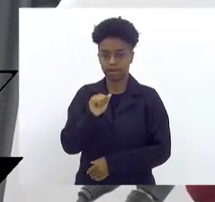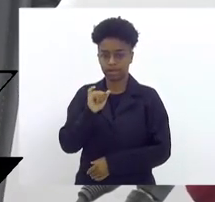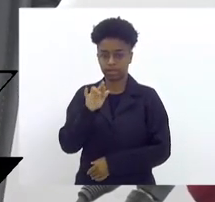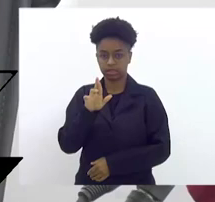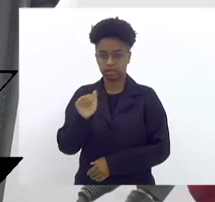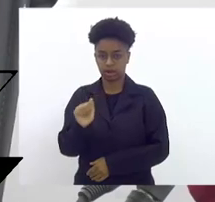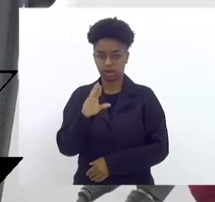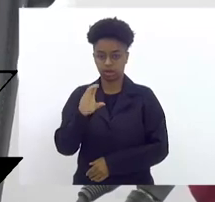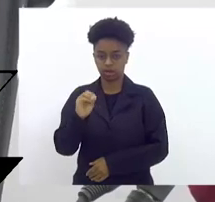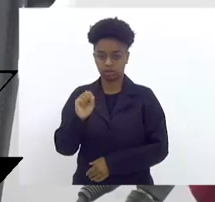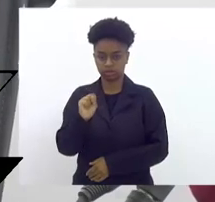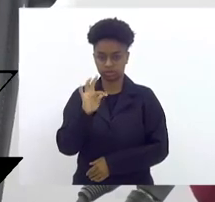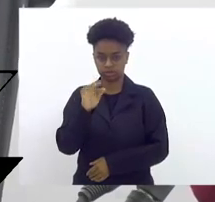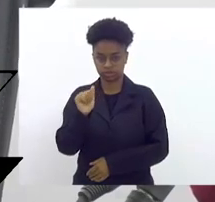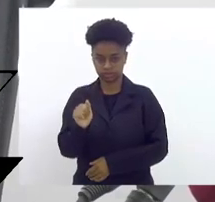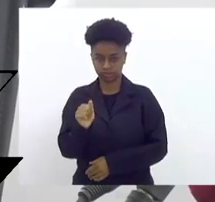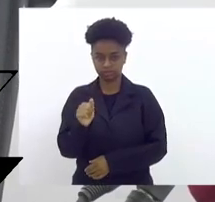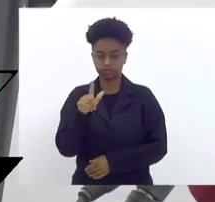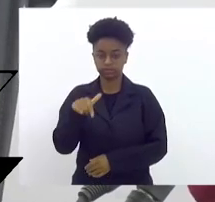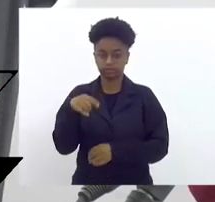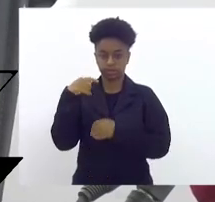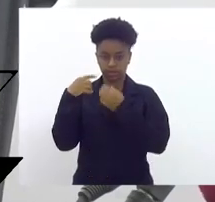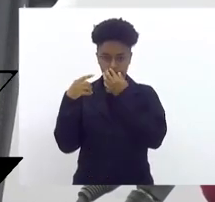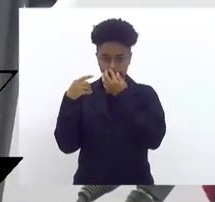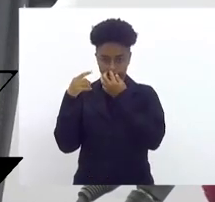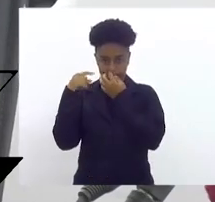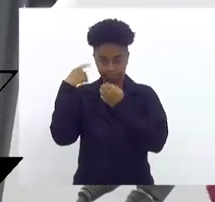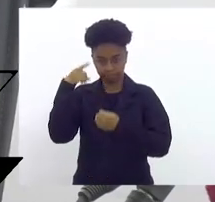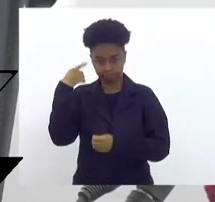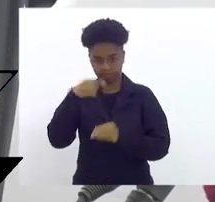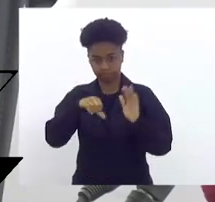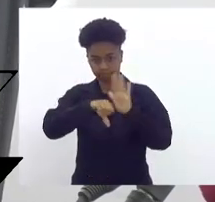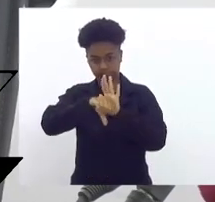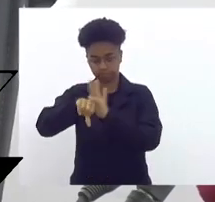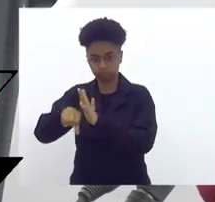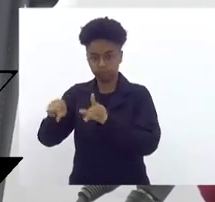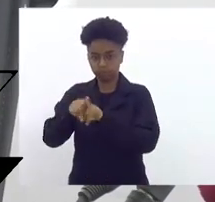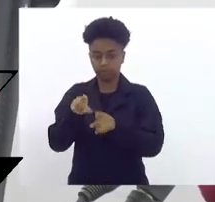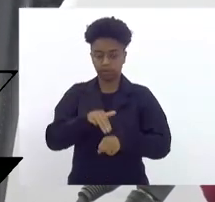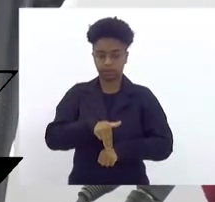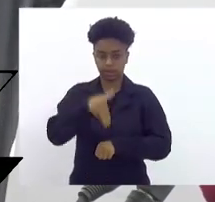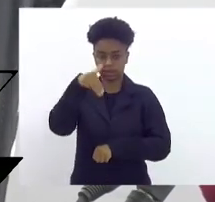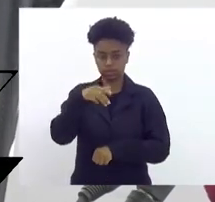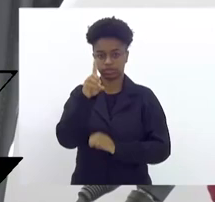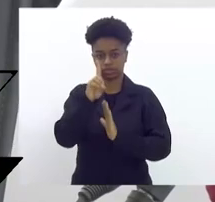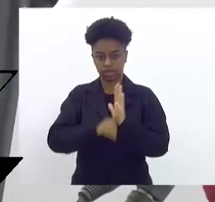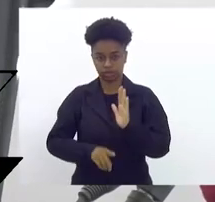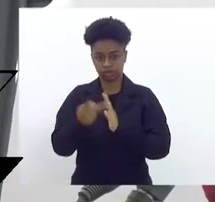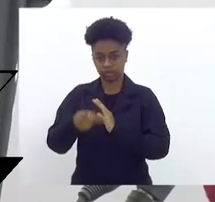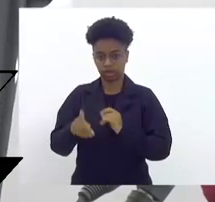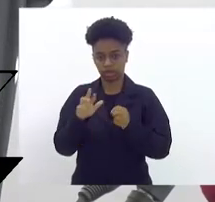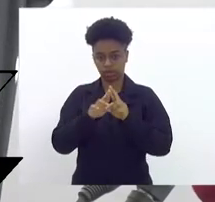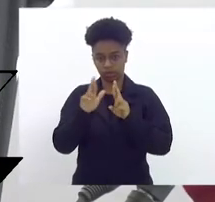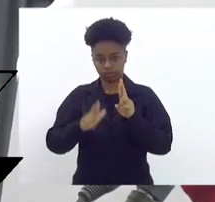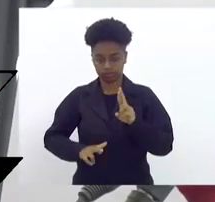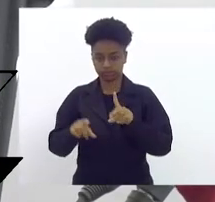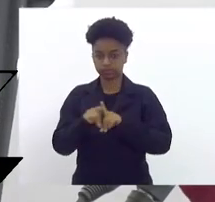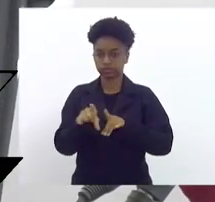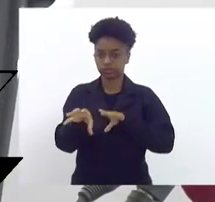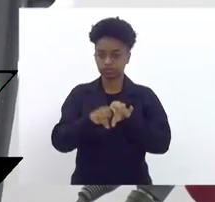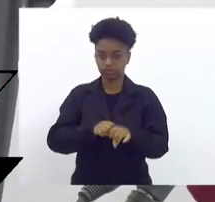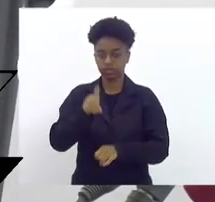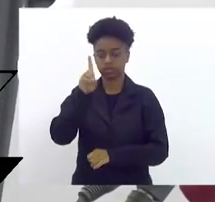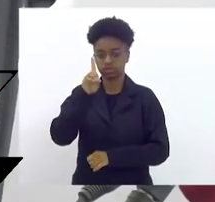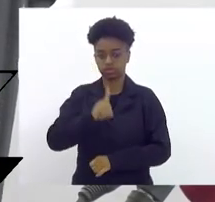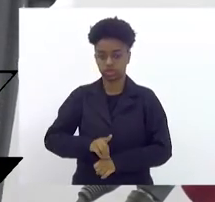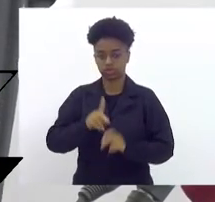Fernandes que é advogada criminal mestre em direito pela UF formada e pós-graduado em Direitos Humanos